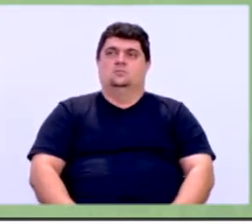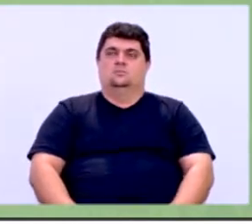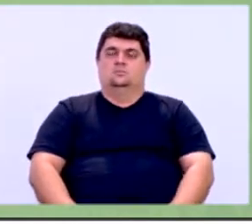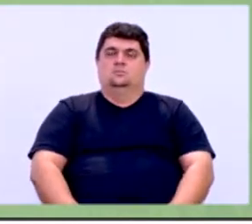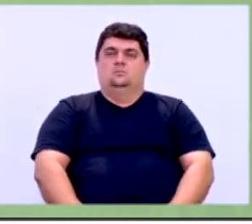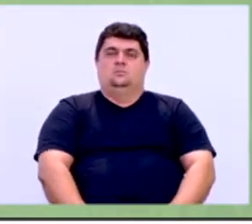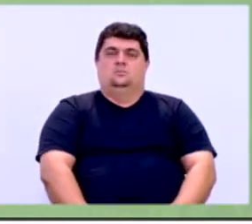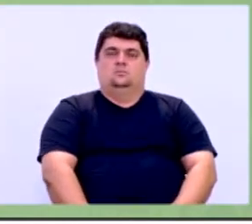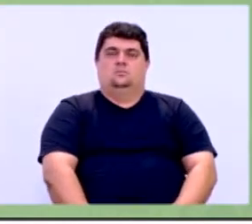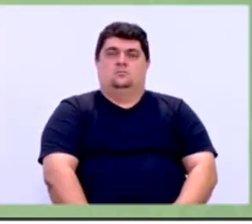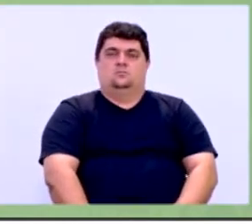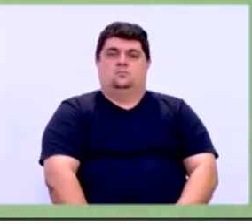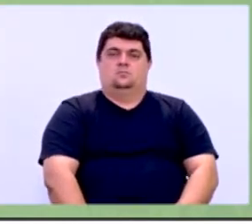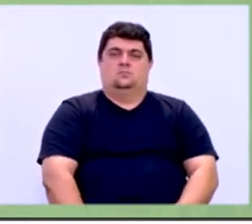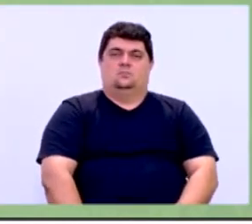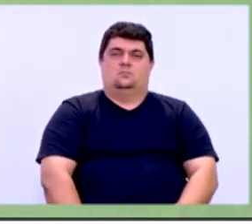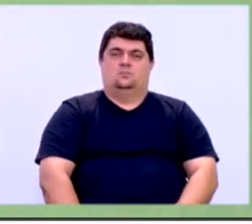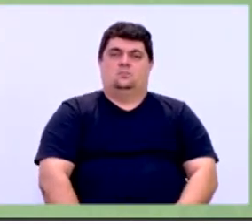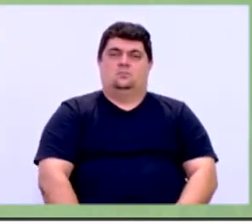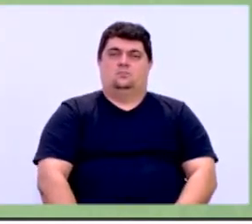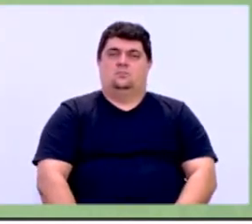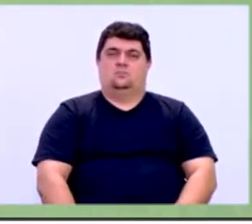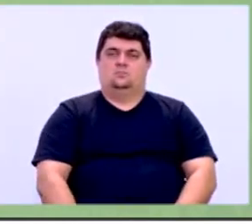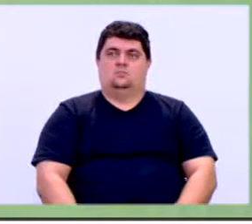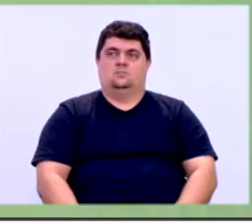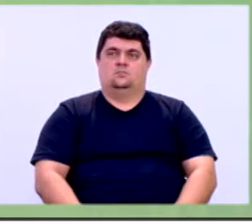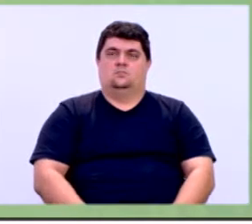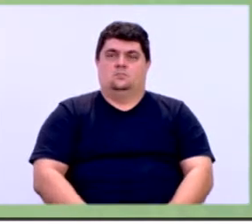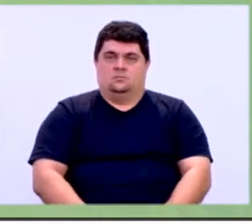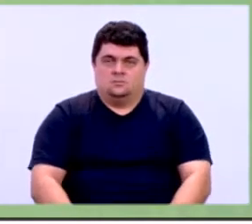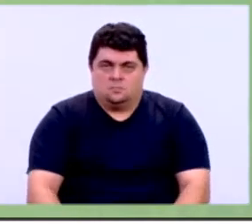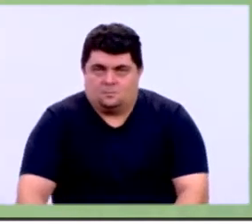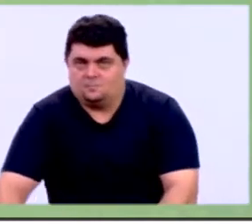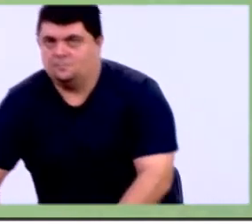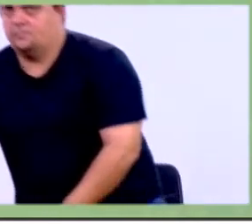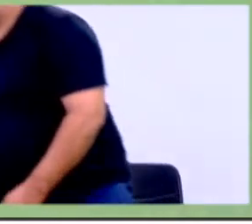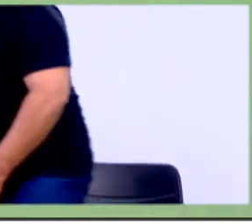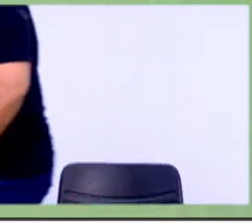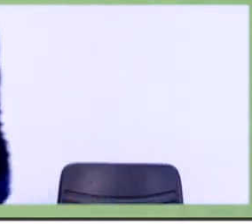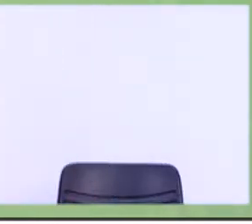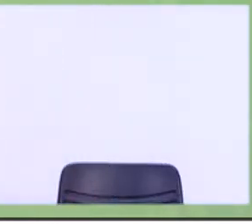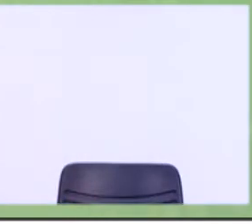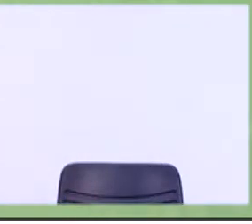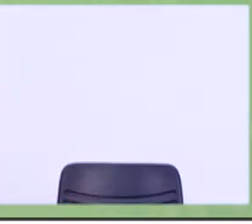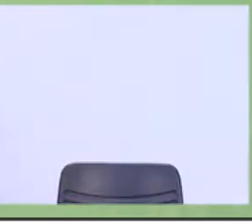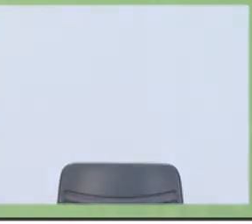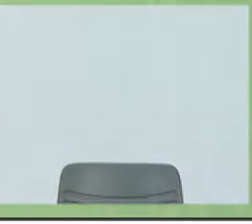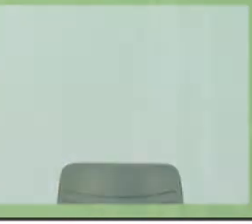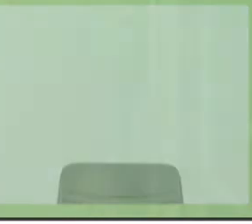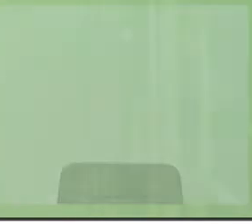Agora nós vamos entender, né, como esse recurso financeiro é obtido através de